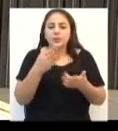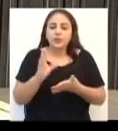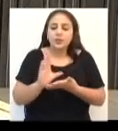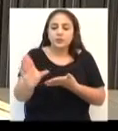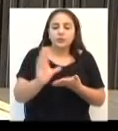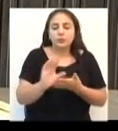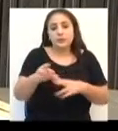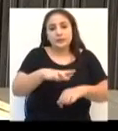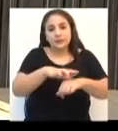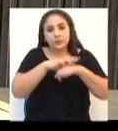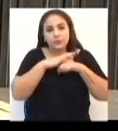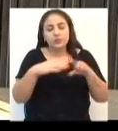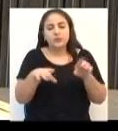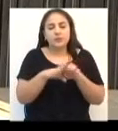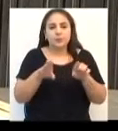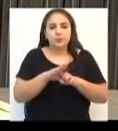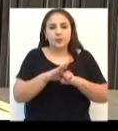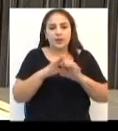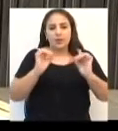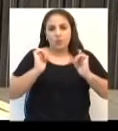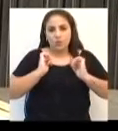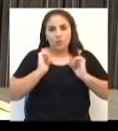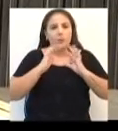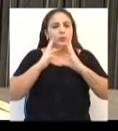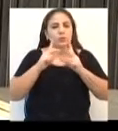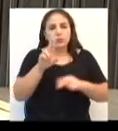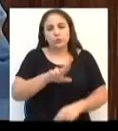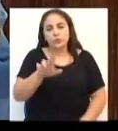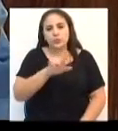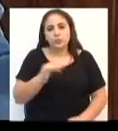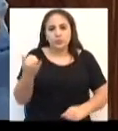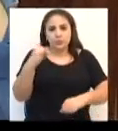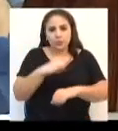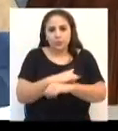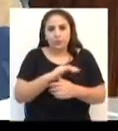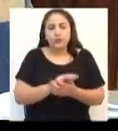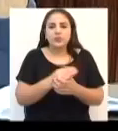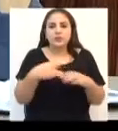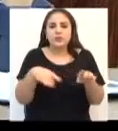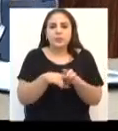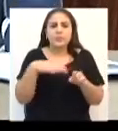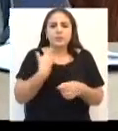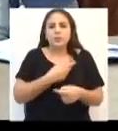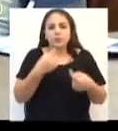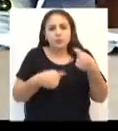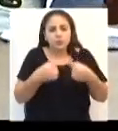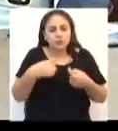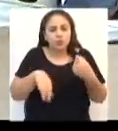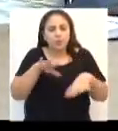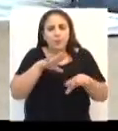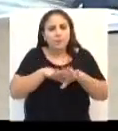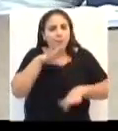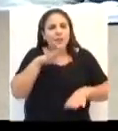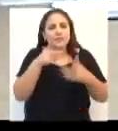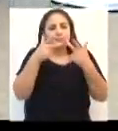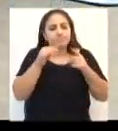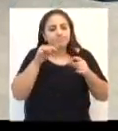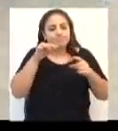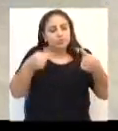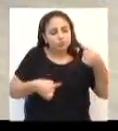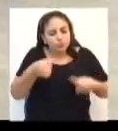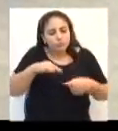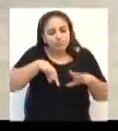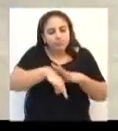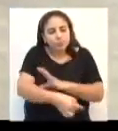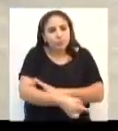de segurança e conforto para todo o usuário do aeroporto. Entretanto, o que nós estamos discutindo com mais ênfase nesse